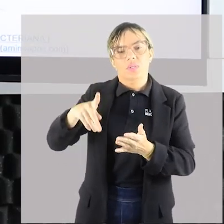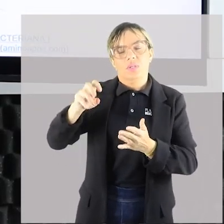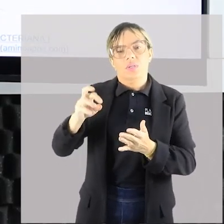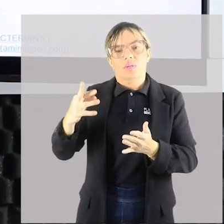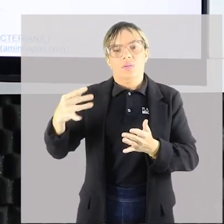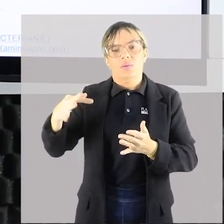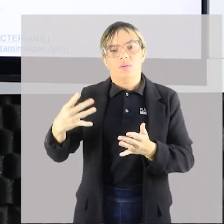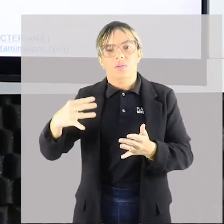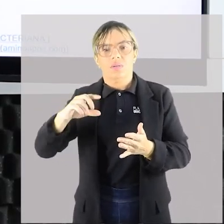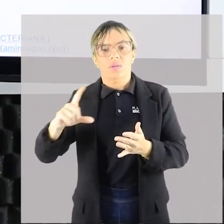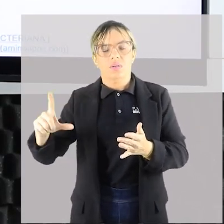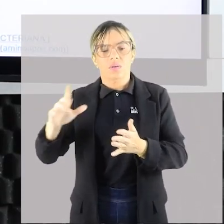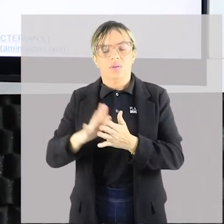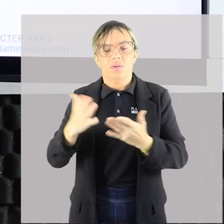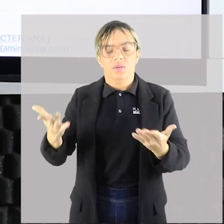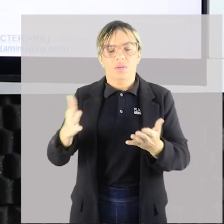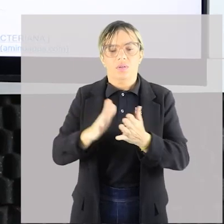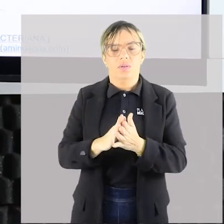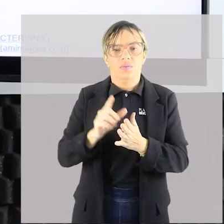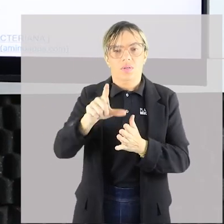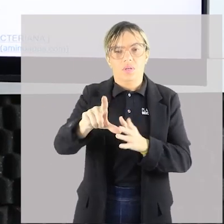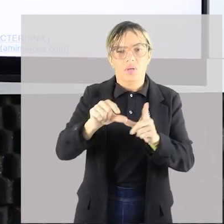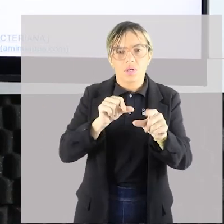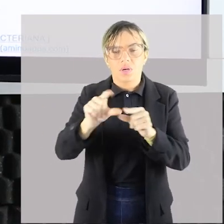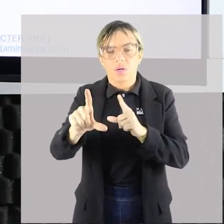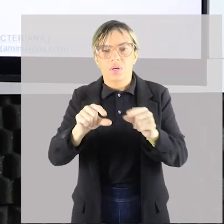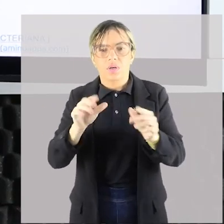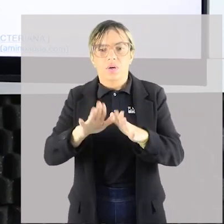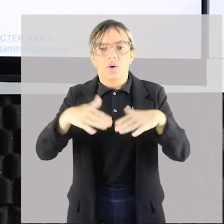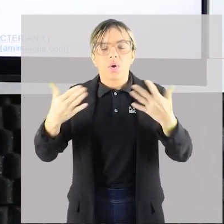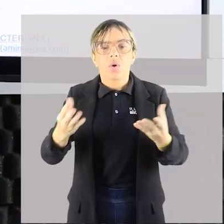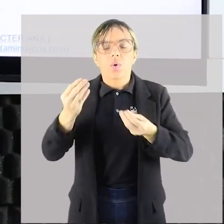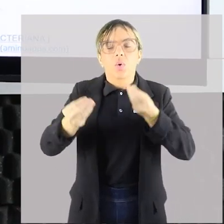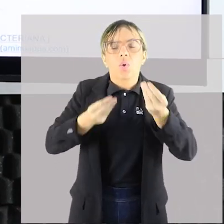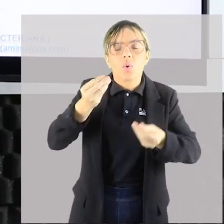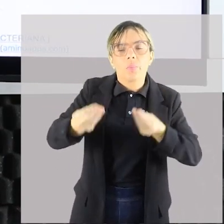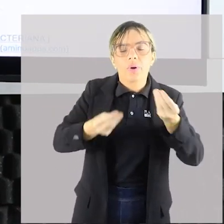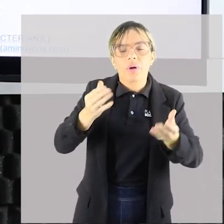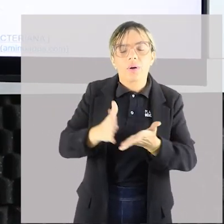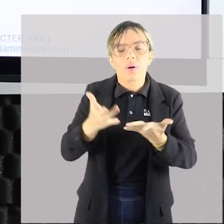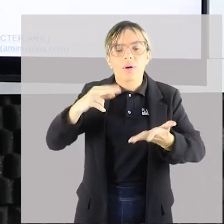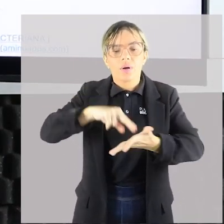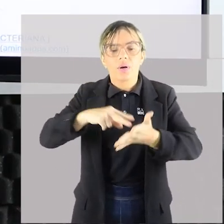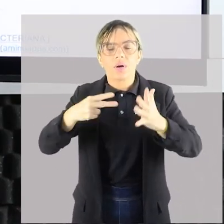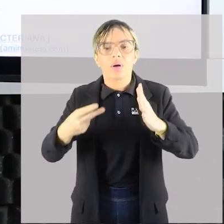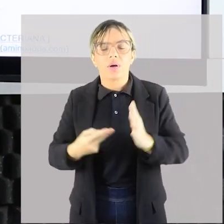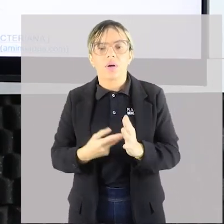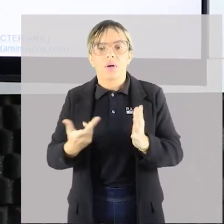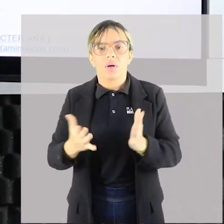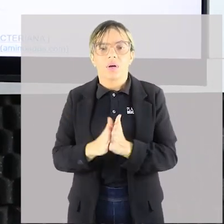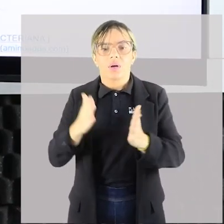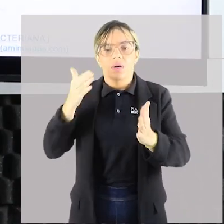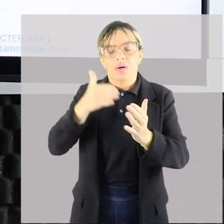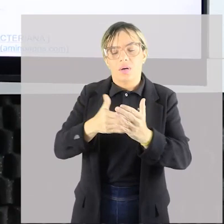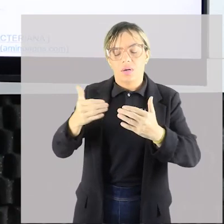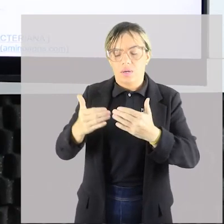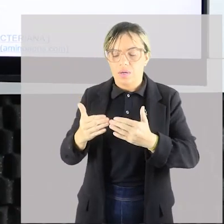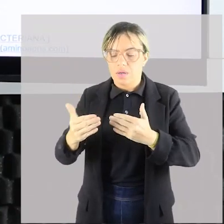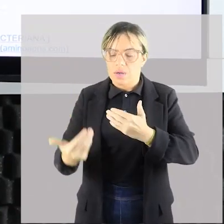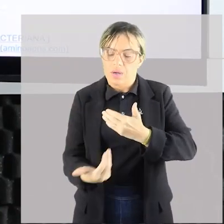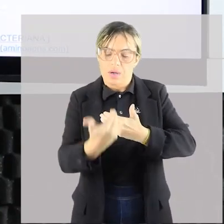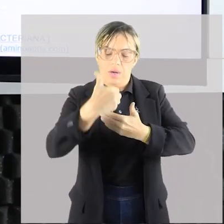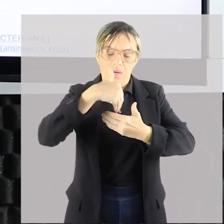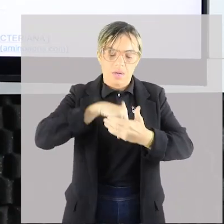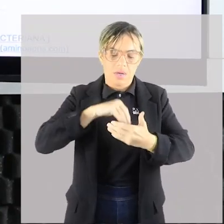aí uma permeabilidade seletiva. Ou seja, essa membrana, ela vai delimitar quem